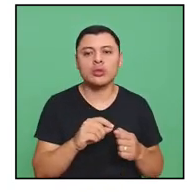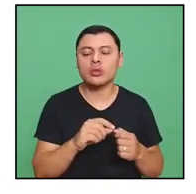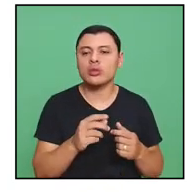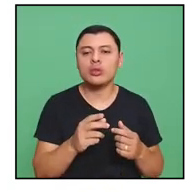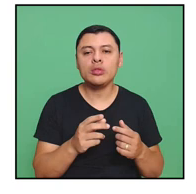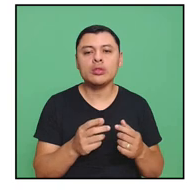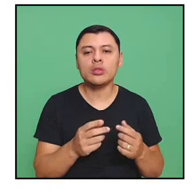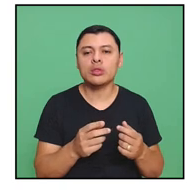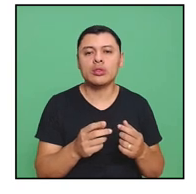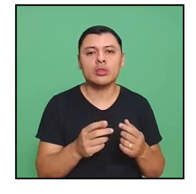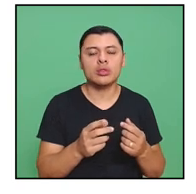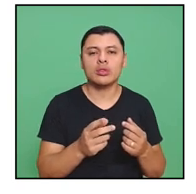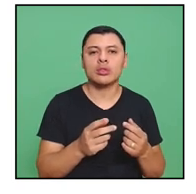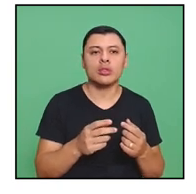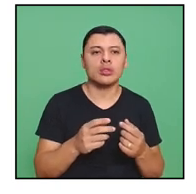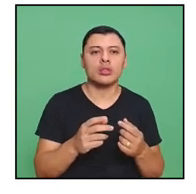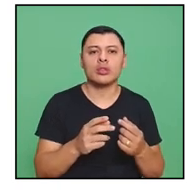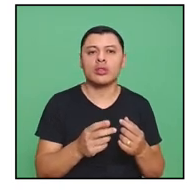escala doméstica,